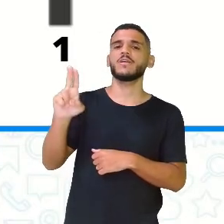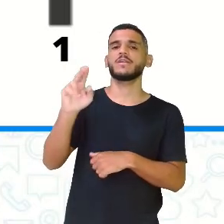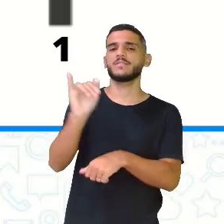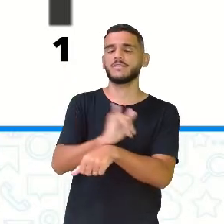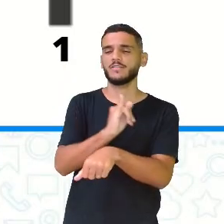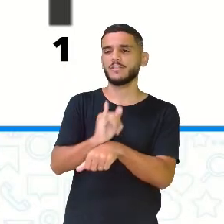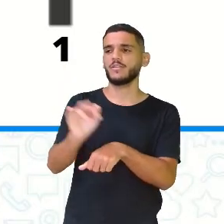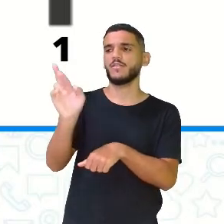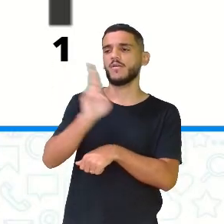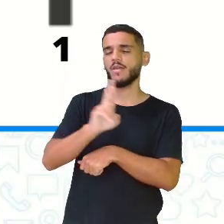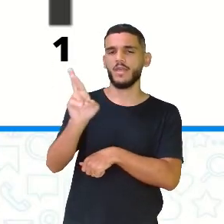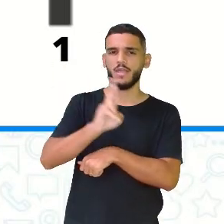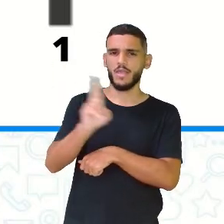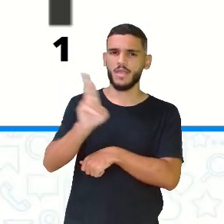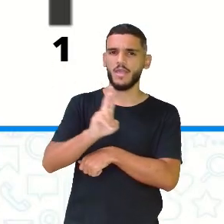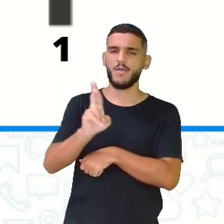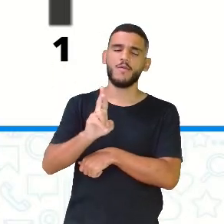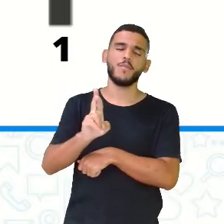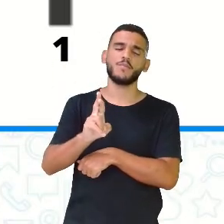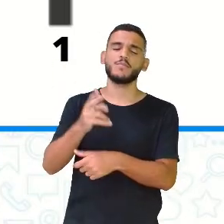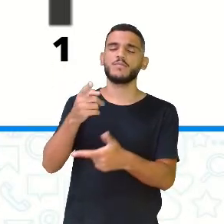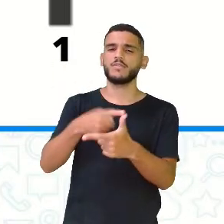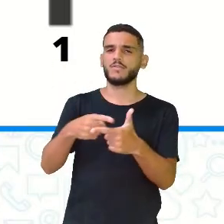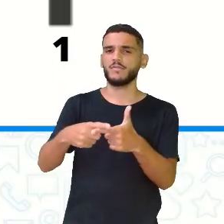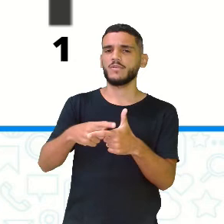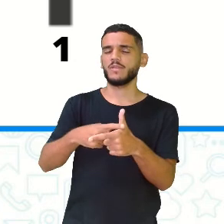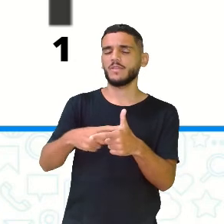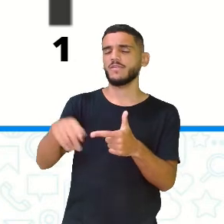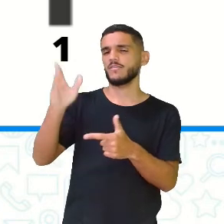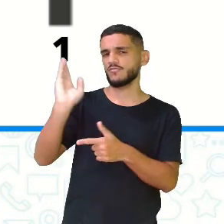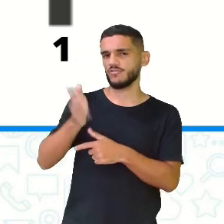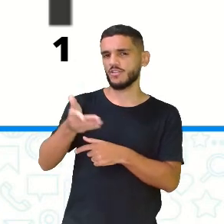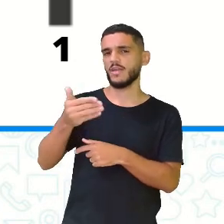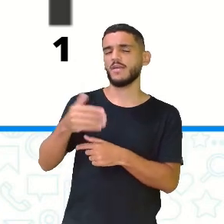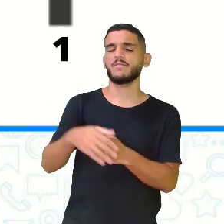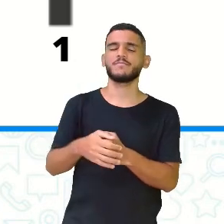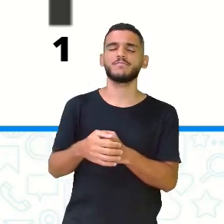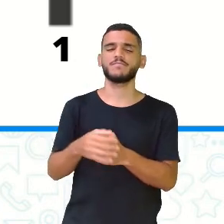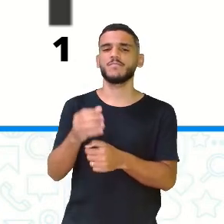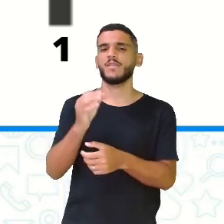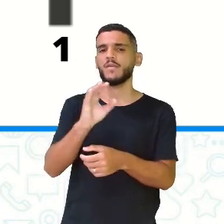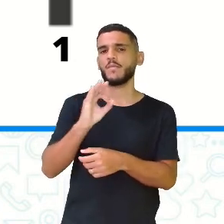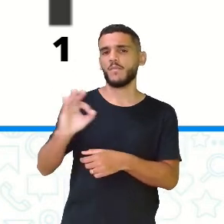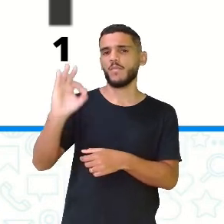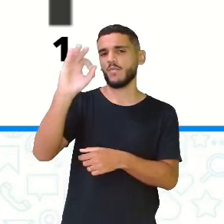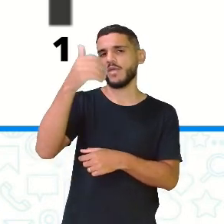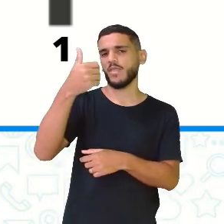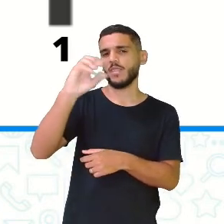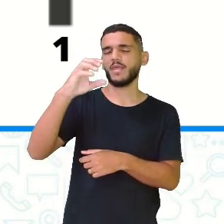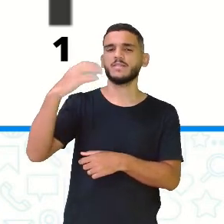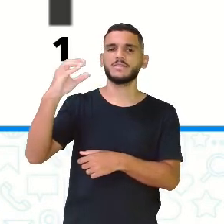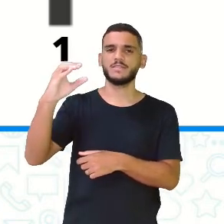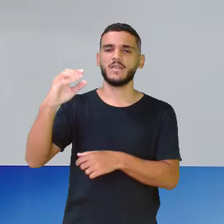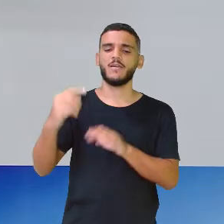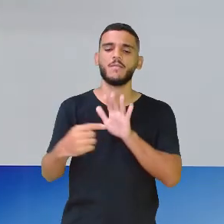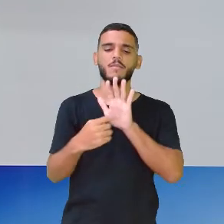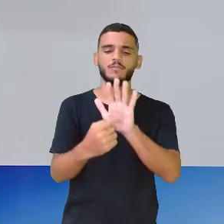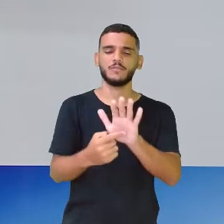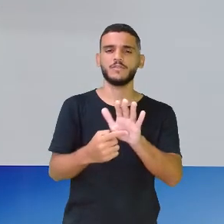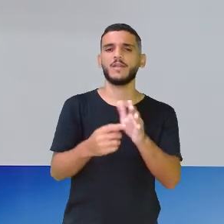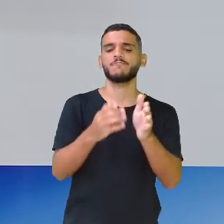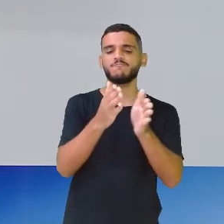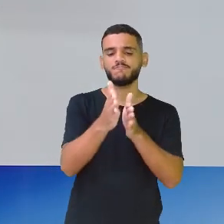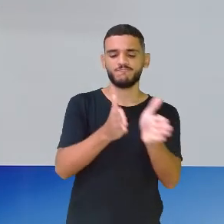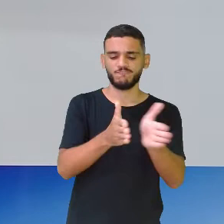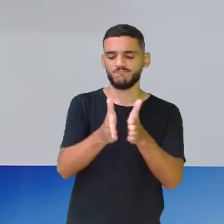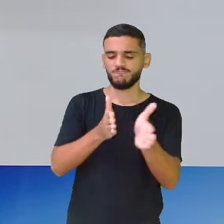dividido em moedas de 10 centavos e colocar em cada casinha dessa uma